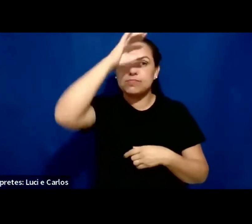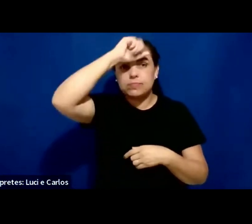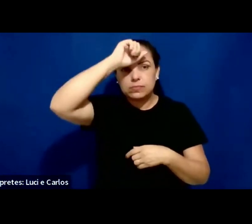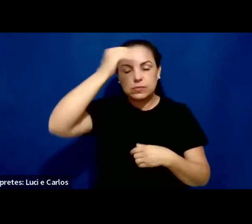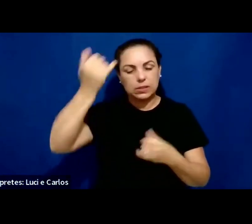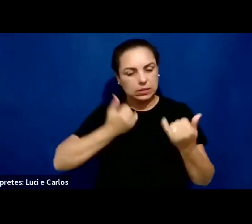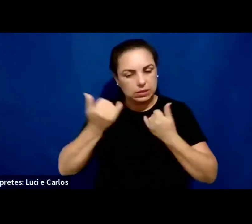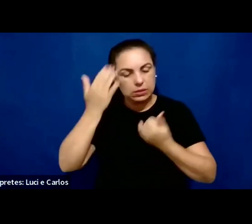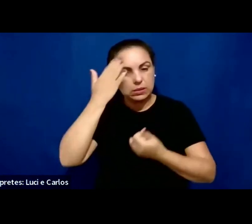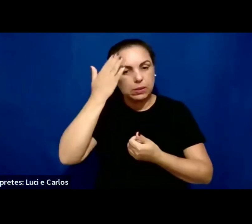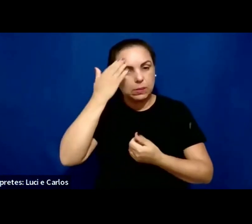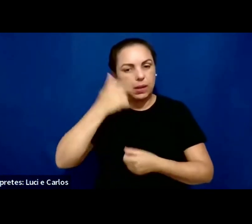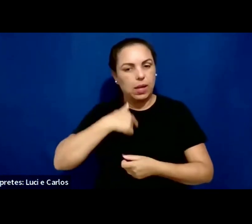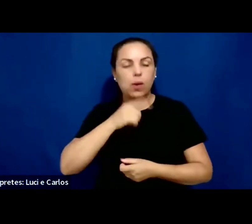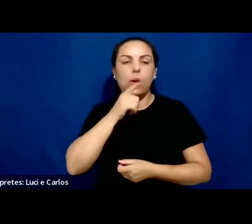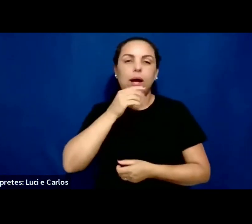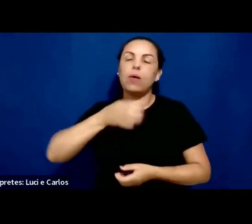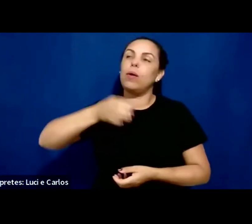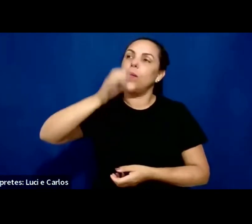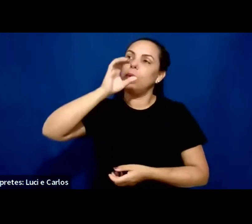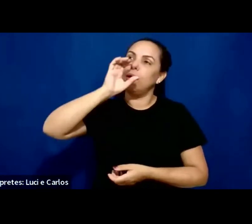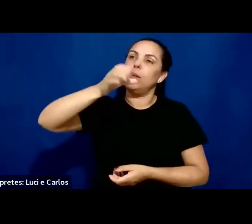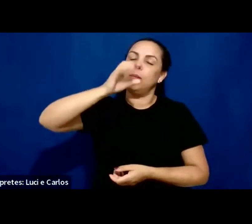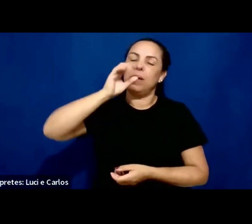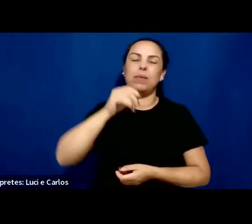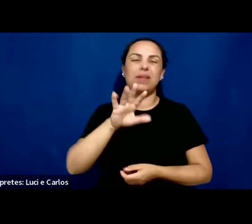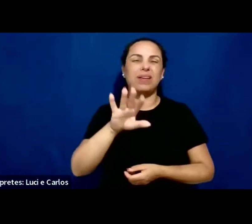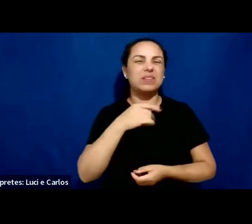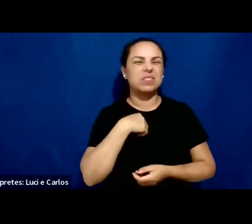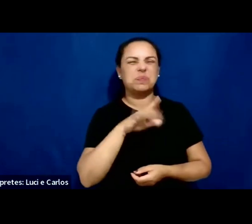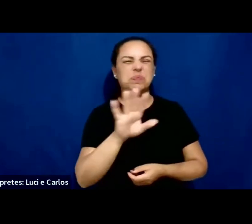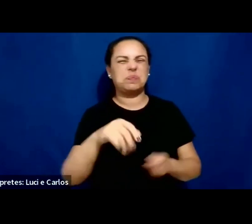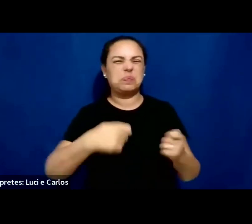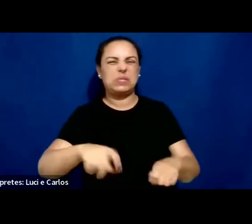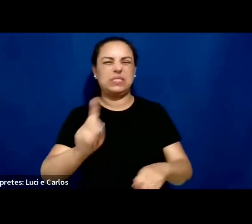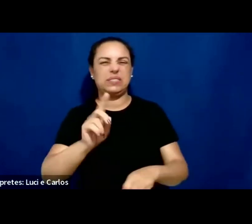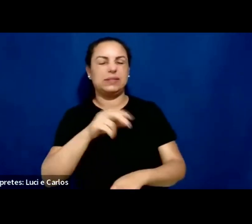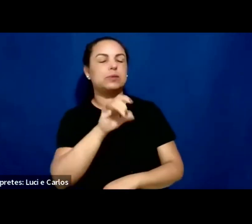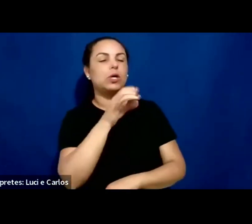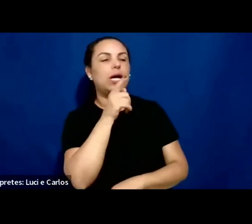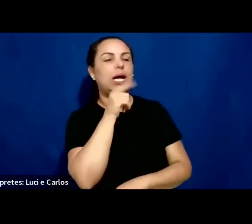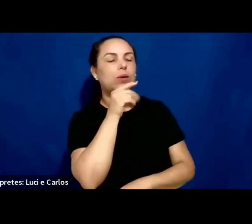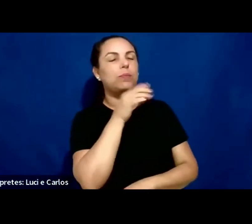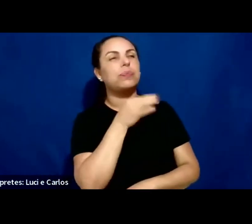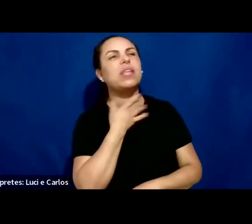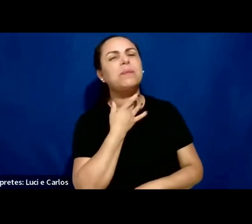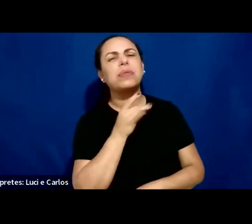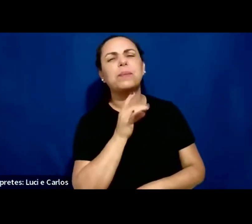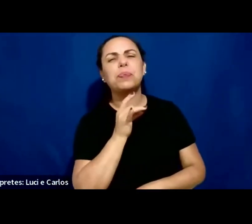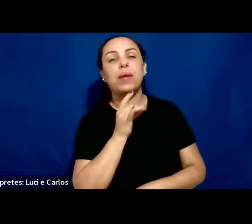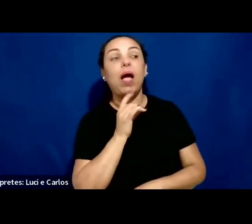hidratado. Quando você bebe água, só quando você sente sede, você está